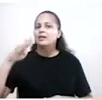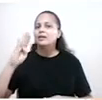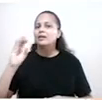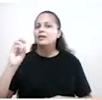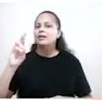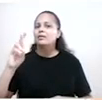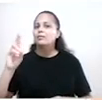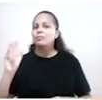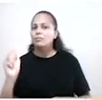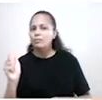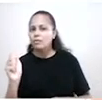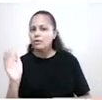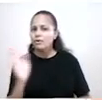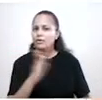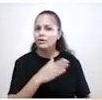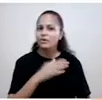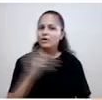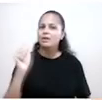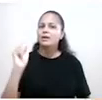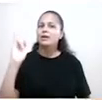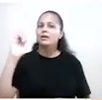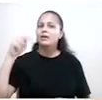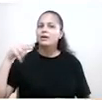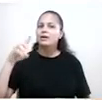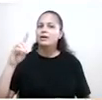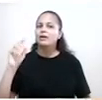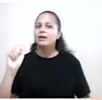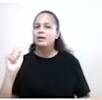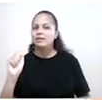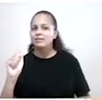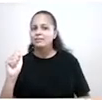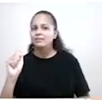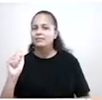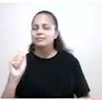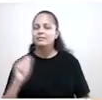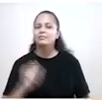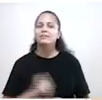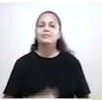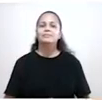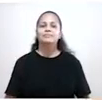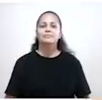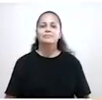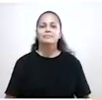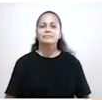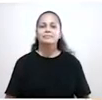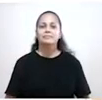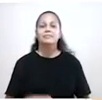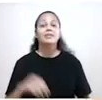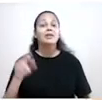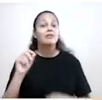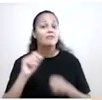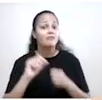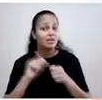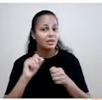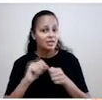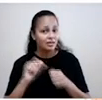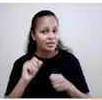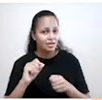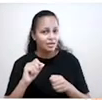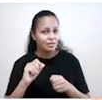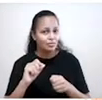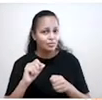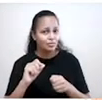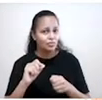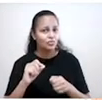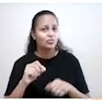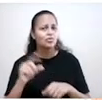embora, ainda, apesar de que. Yet. Nós vimos isso há pouco